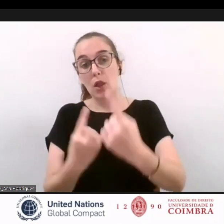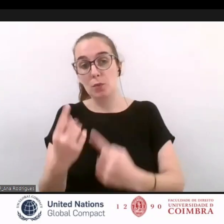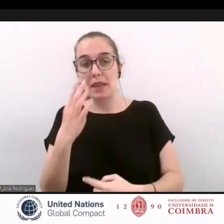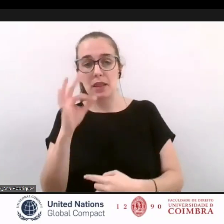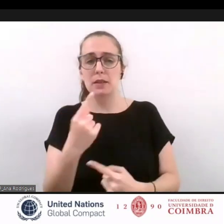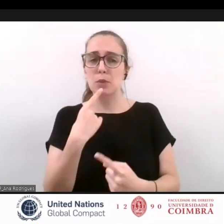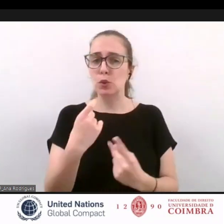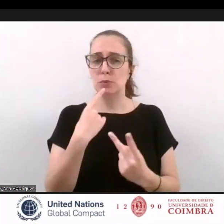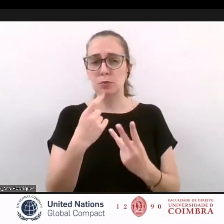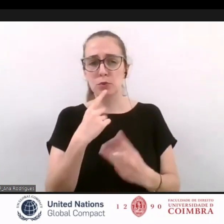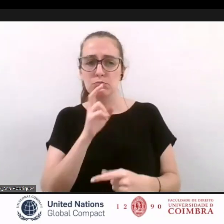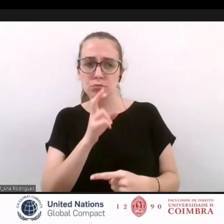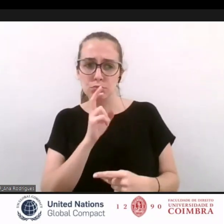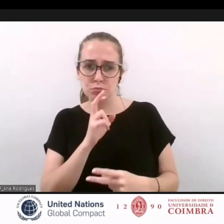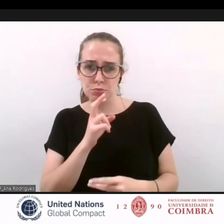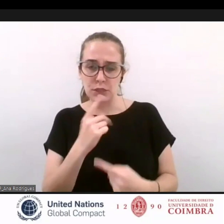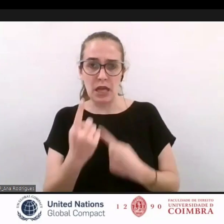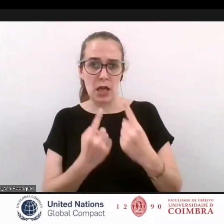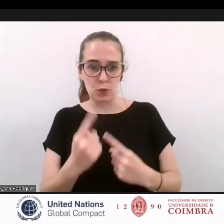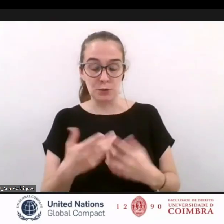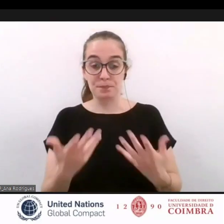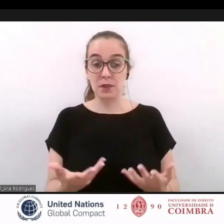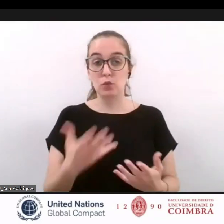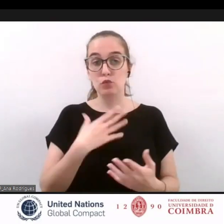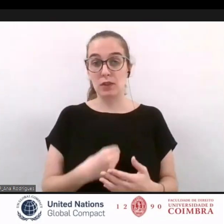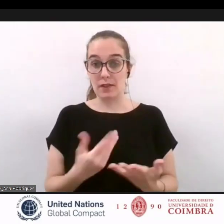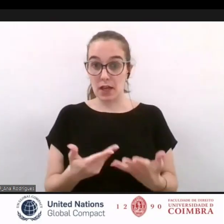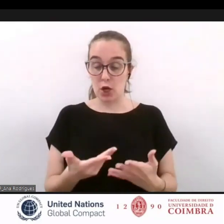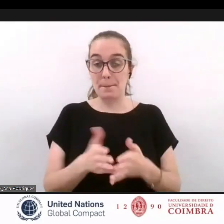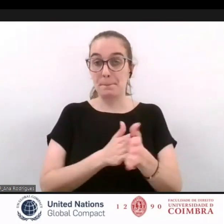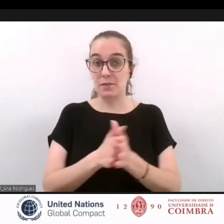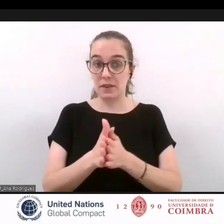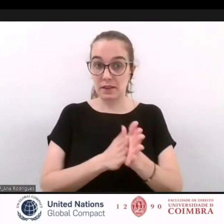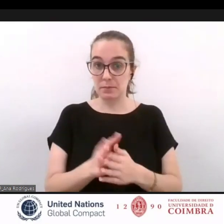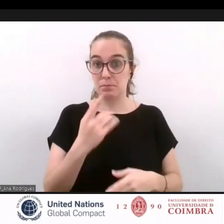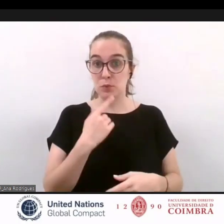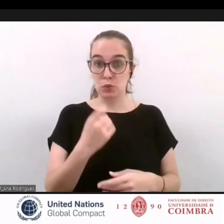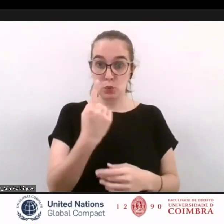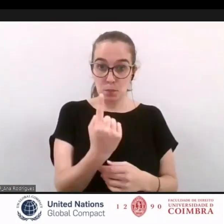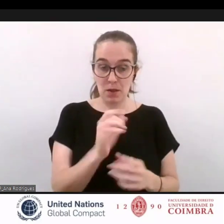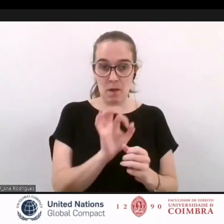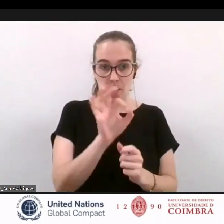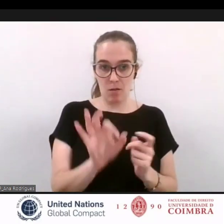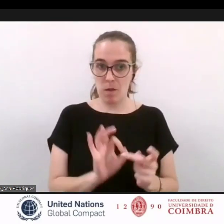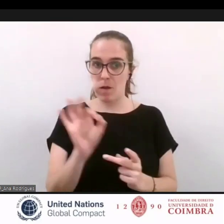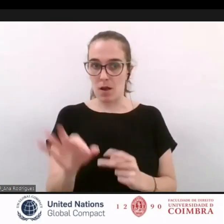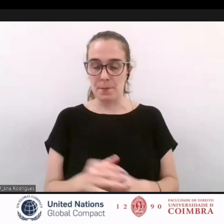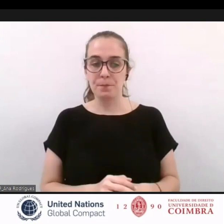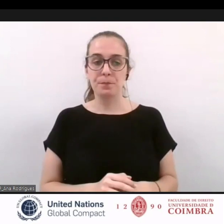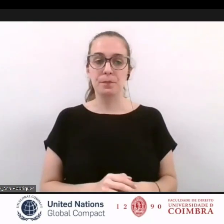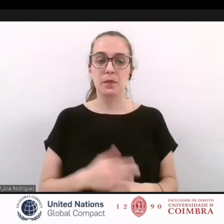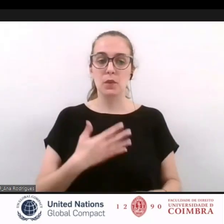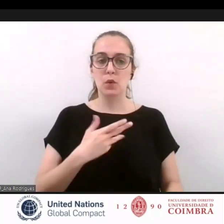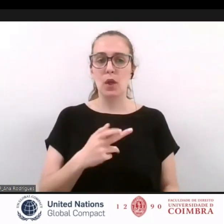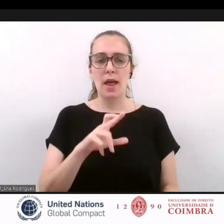infelizmente não é possível todas, não há tempo, mas para lançar o debate eu colocaria uma questão a cada uma das oradoras. Começaria primeiro pela